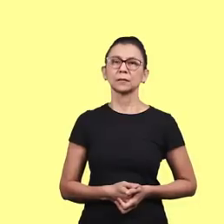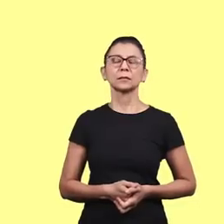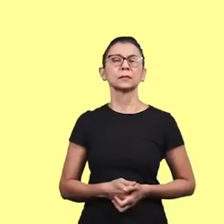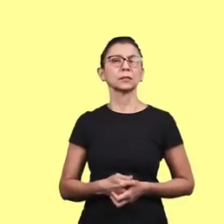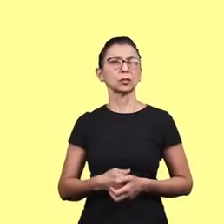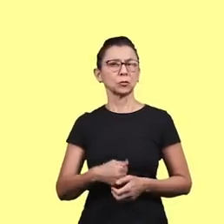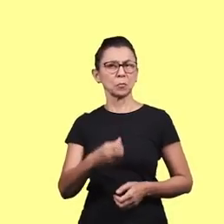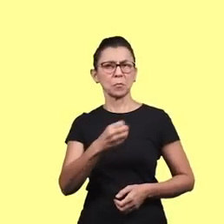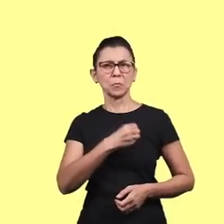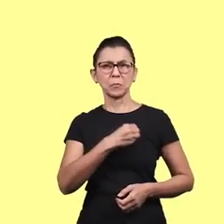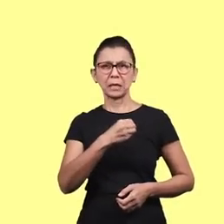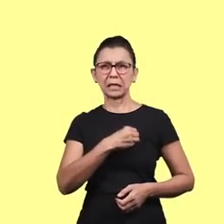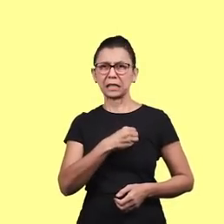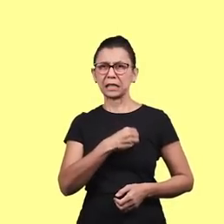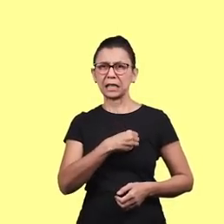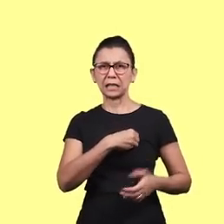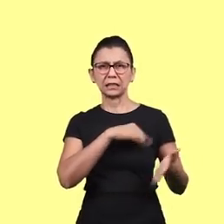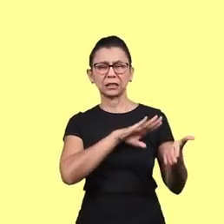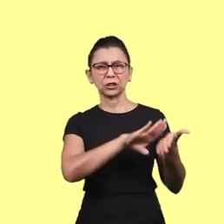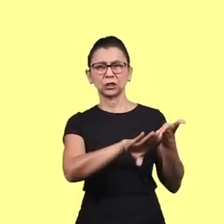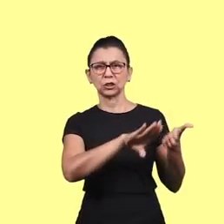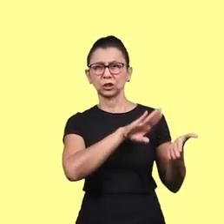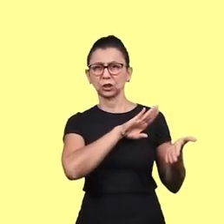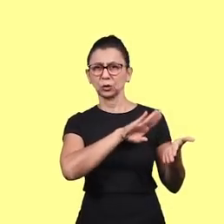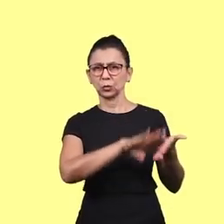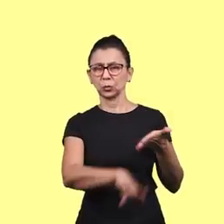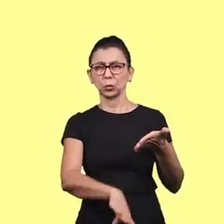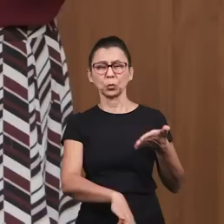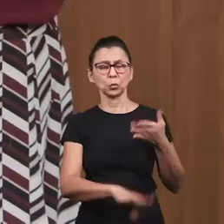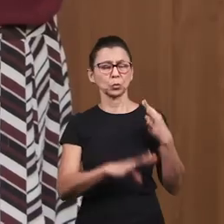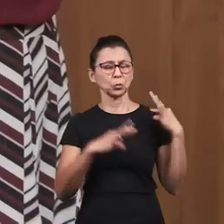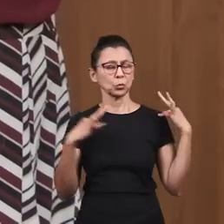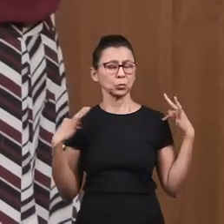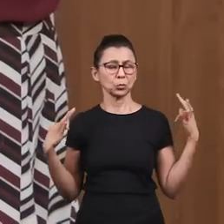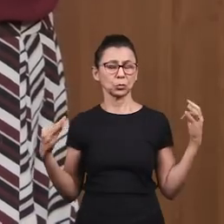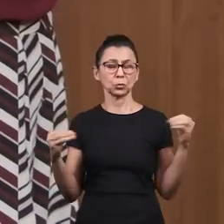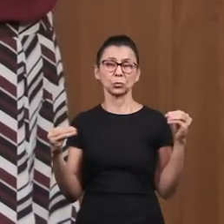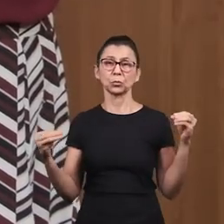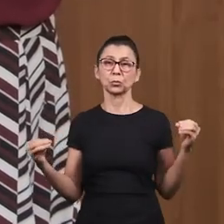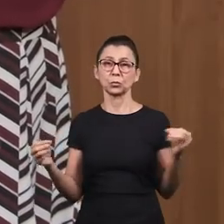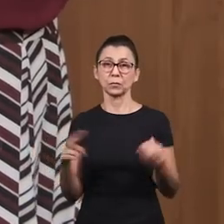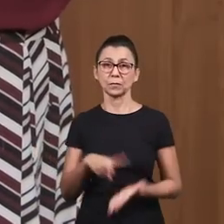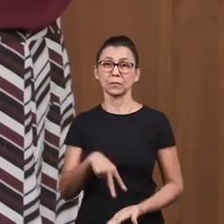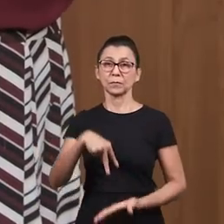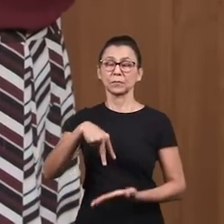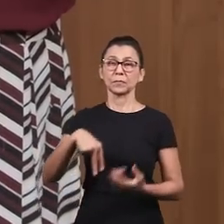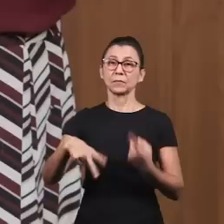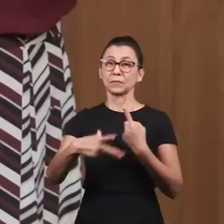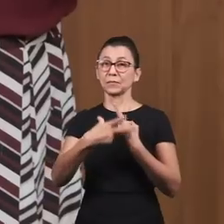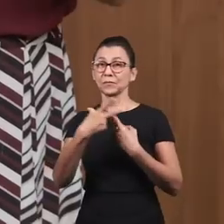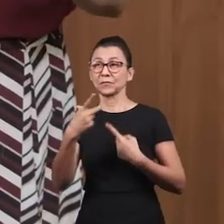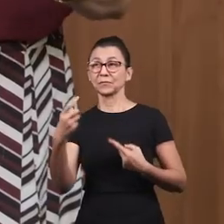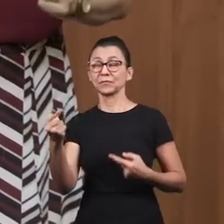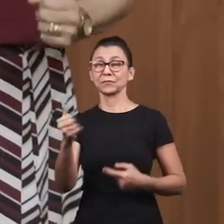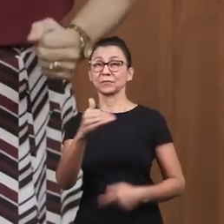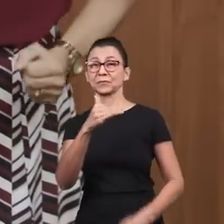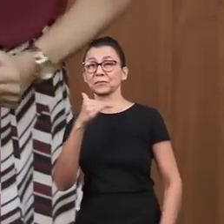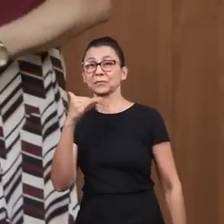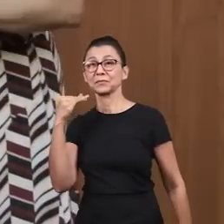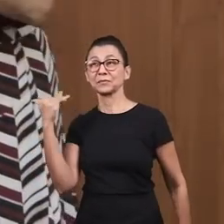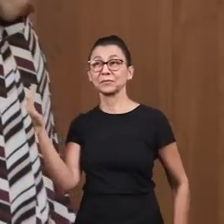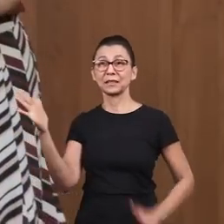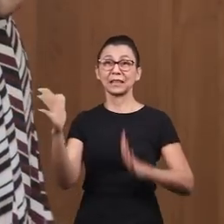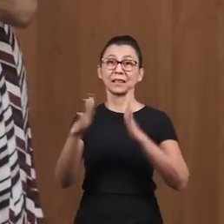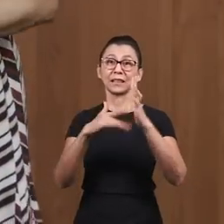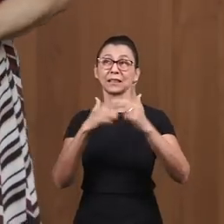dentro, mas ele saiu por ele mesmo, ele levantou, venceu a morte, aleluia.